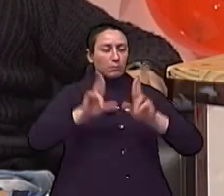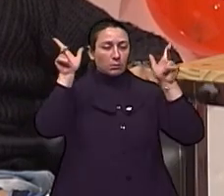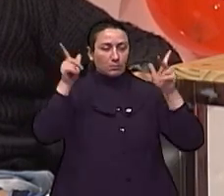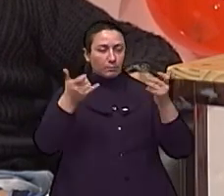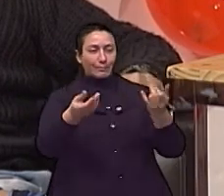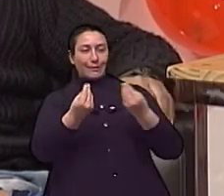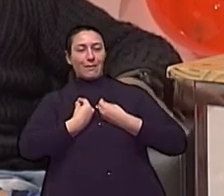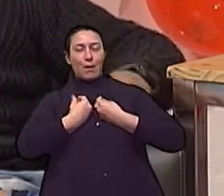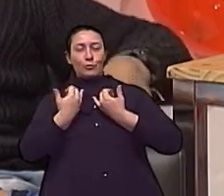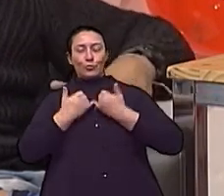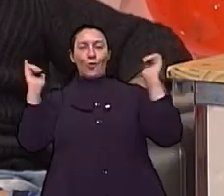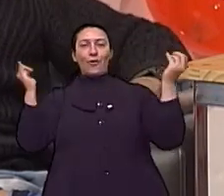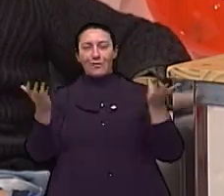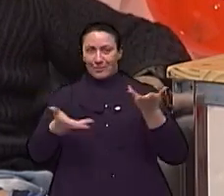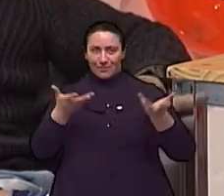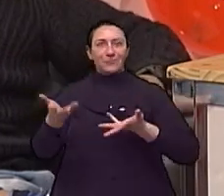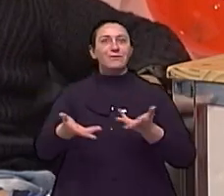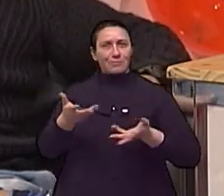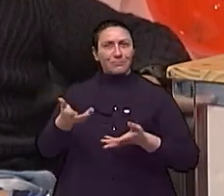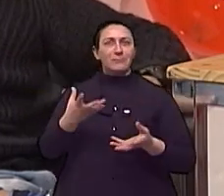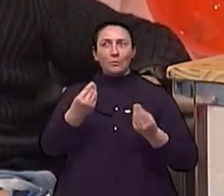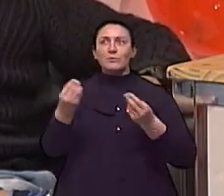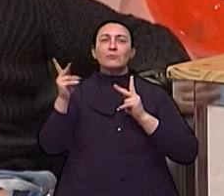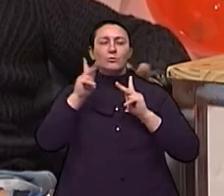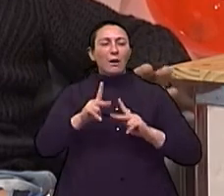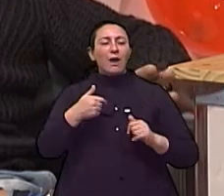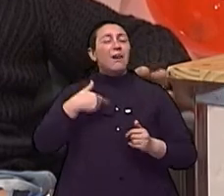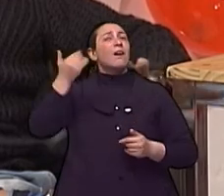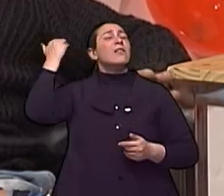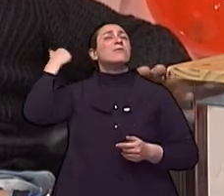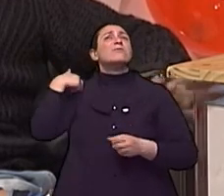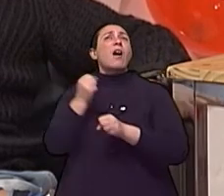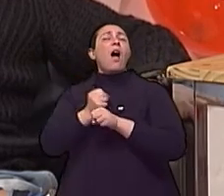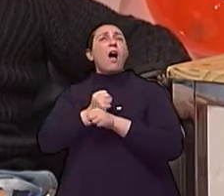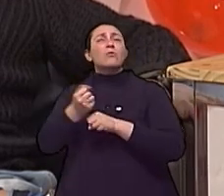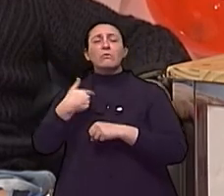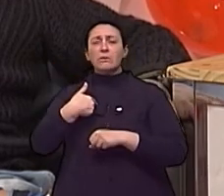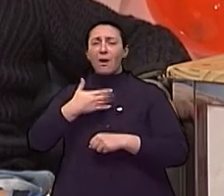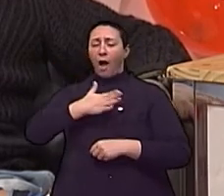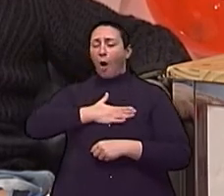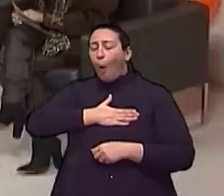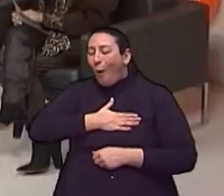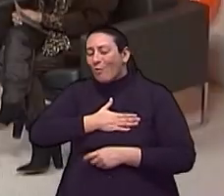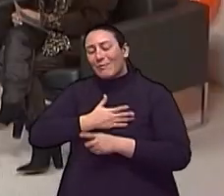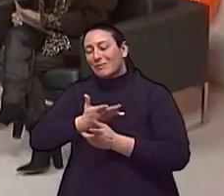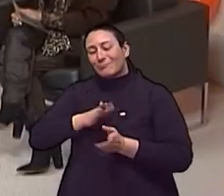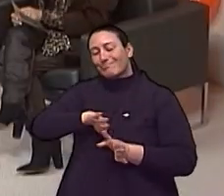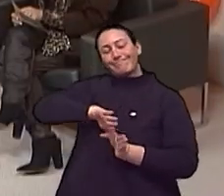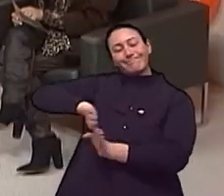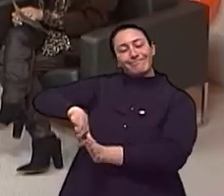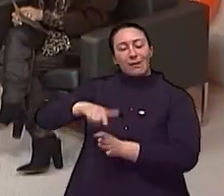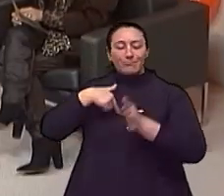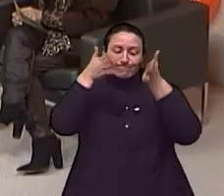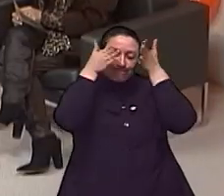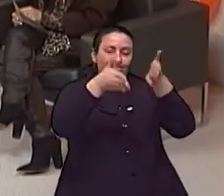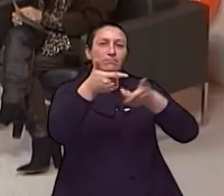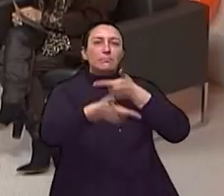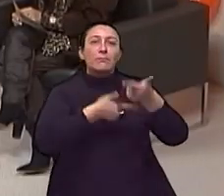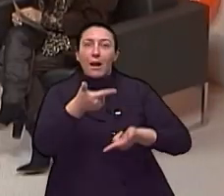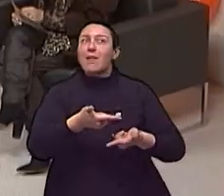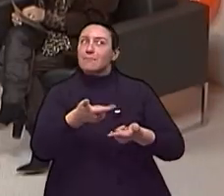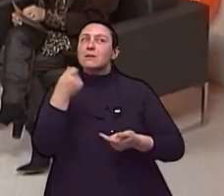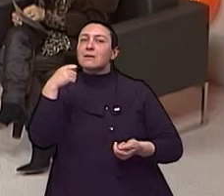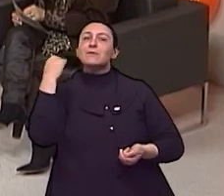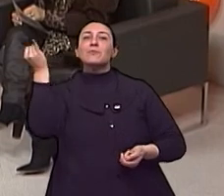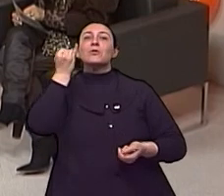demais determinado comportamento se tu abrir o mando do teu desejo bom precisa de ajuda Claro vocês ajuda e é possível sim